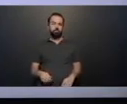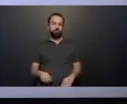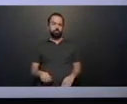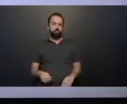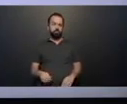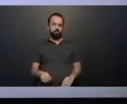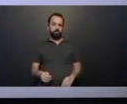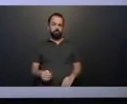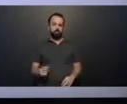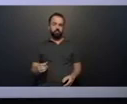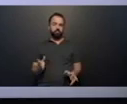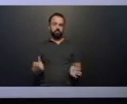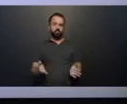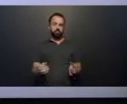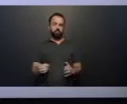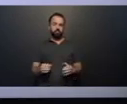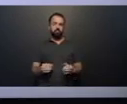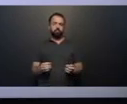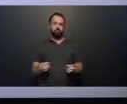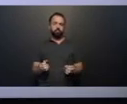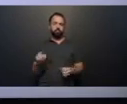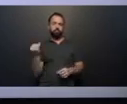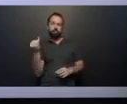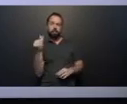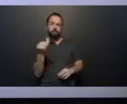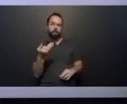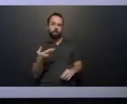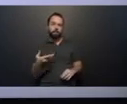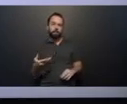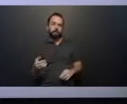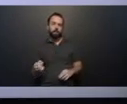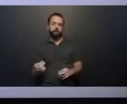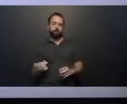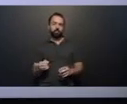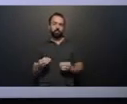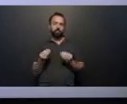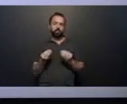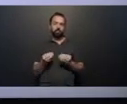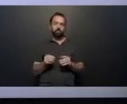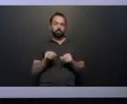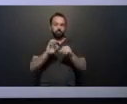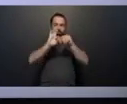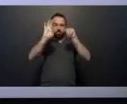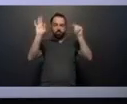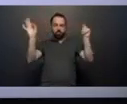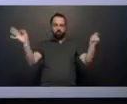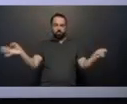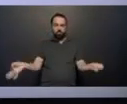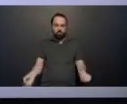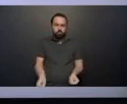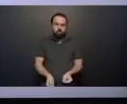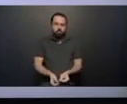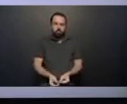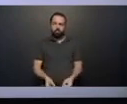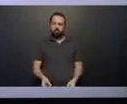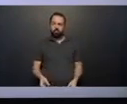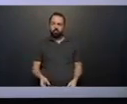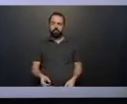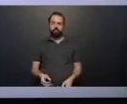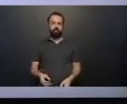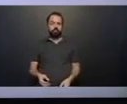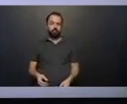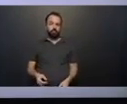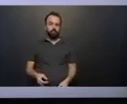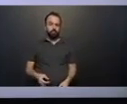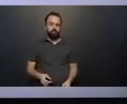Vamos falar um pouquinho agora do comprimento da circunferência, né, até uma retomada. Como que a gente pode